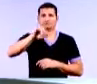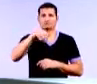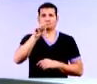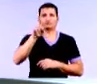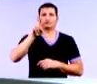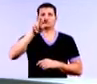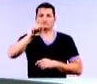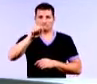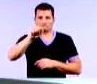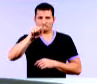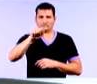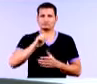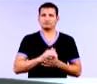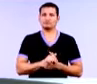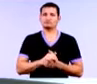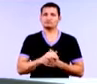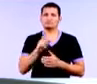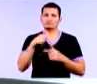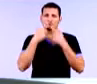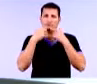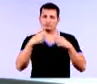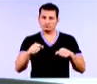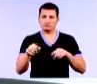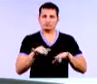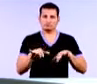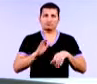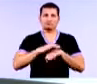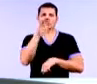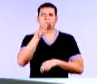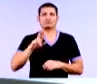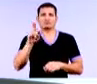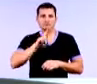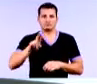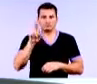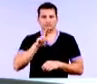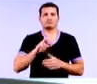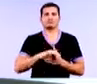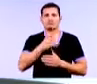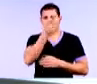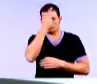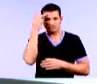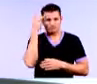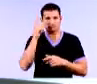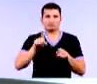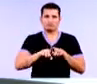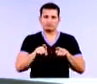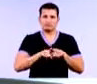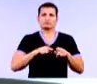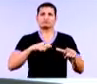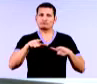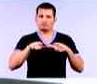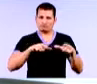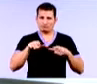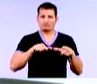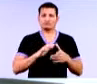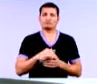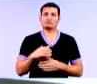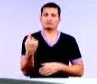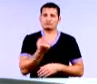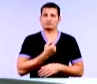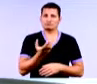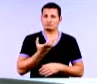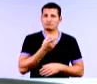gente vai utilizá-lo, é que é uma das linguagens de programação mais usadas comercialmente e para o mercado de trabalho. Como a gente quer que vocês